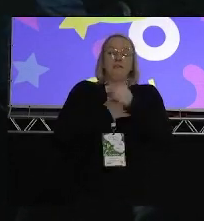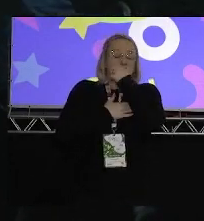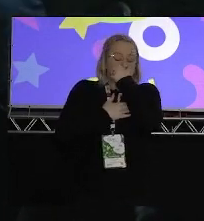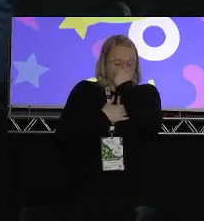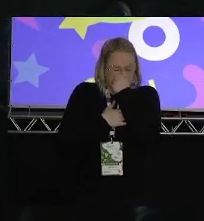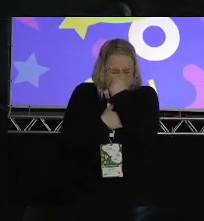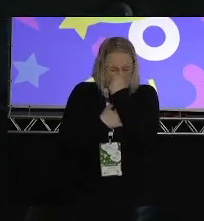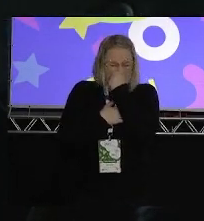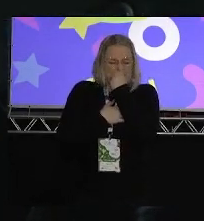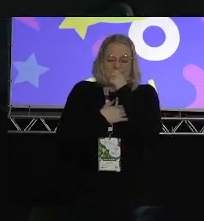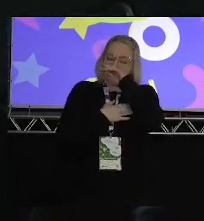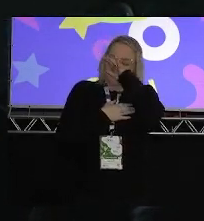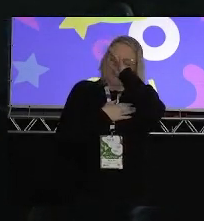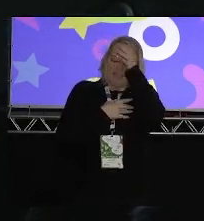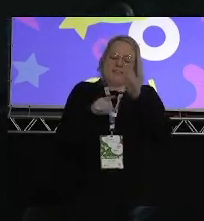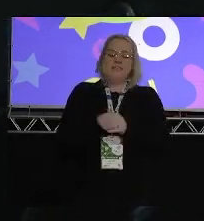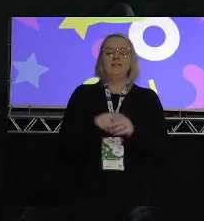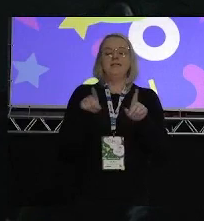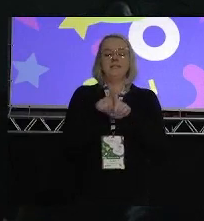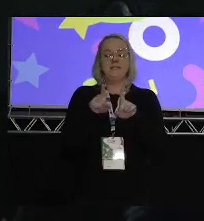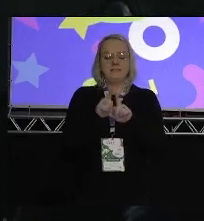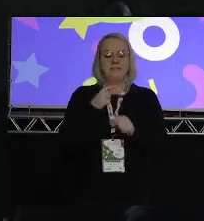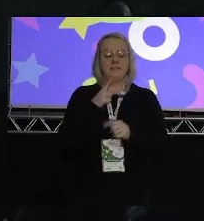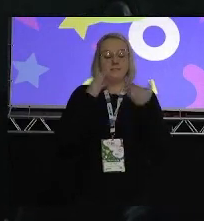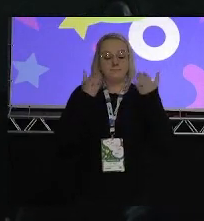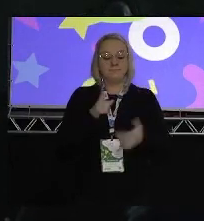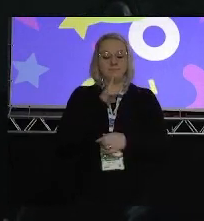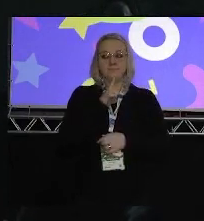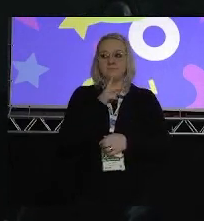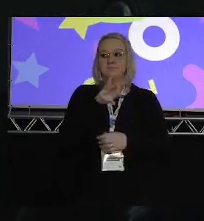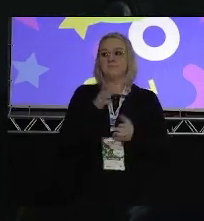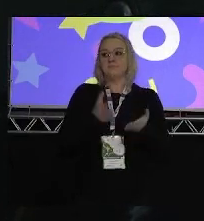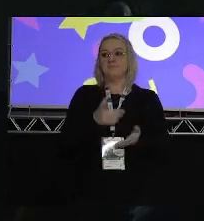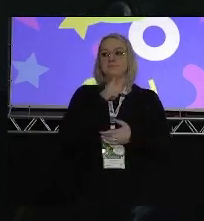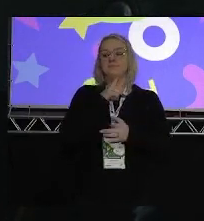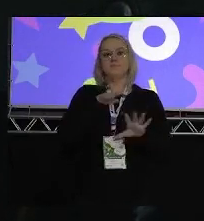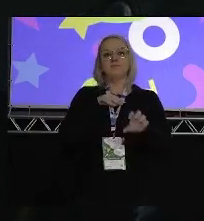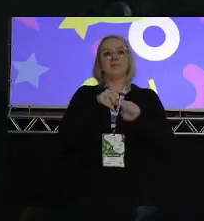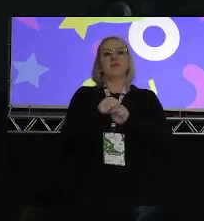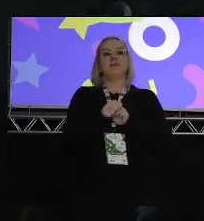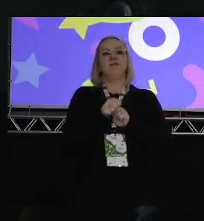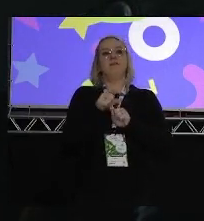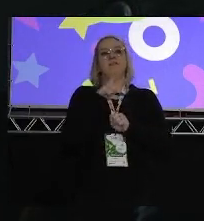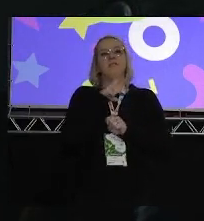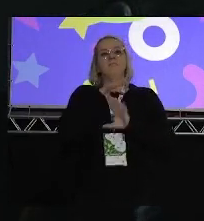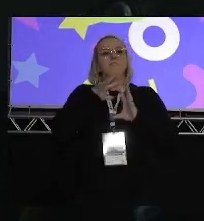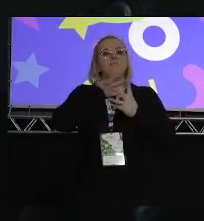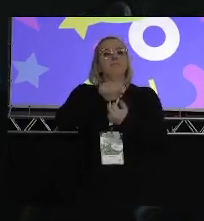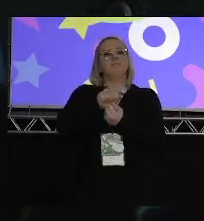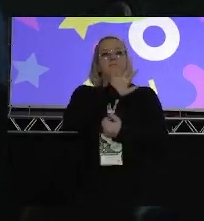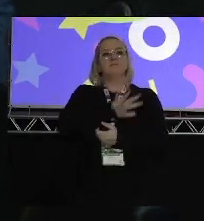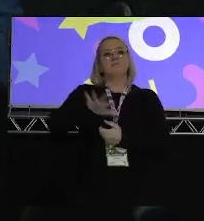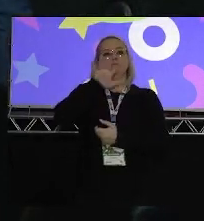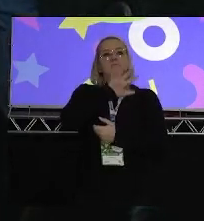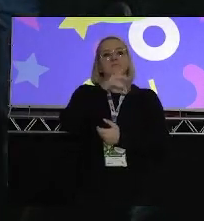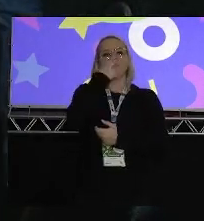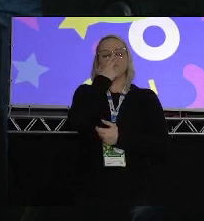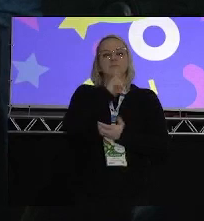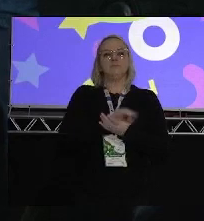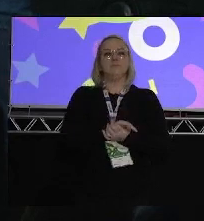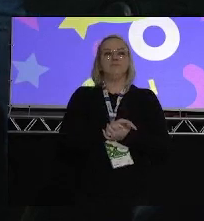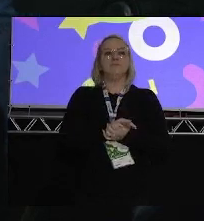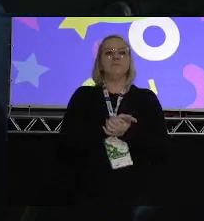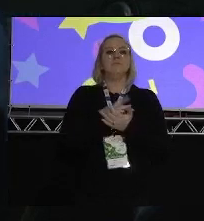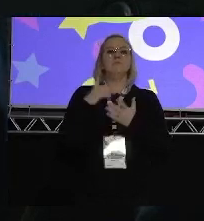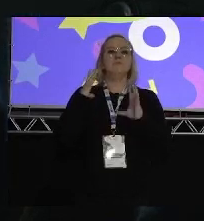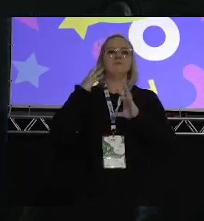aqui no Brasil, fora do Brasil também. Tem hoje Agile Coaches que a gente formou no mundo inteiro, muito feliz por isso. Acumulei